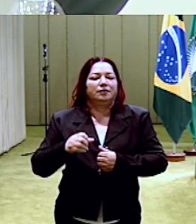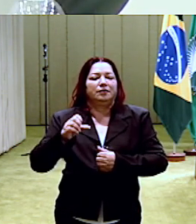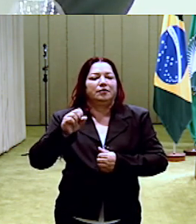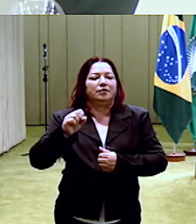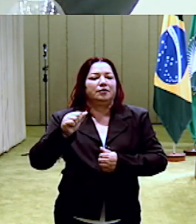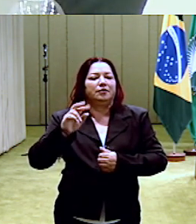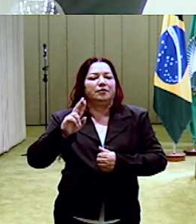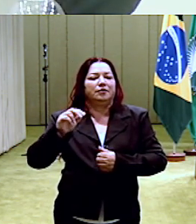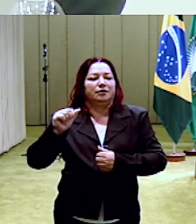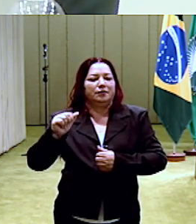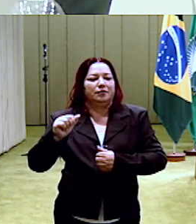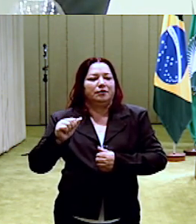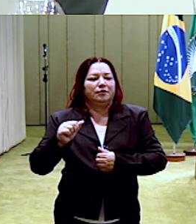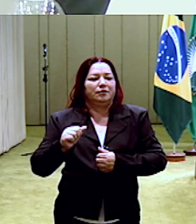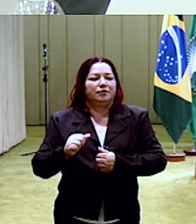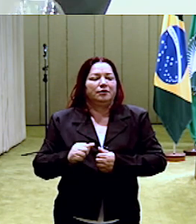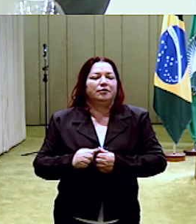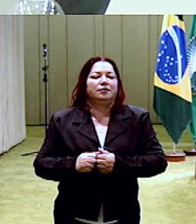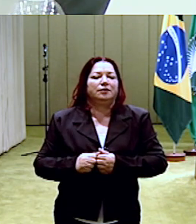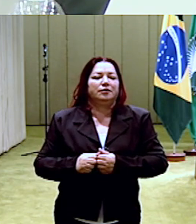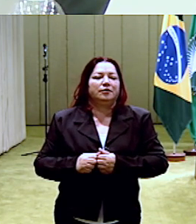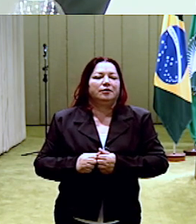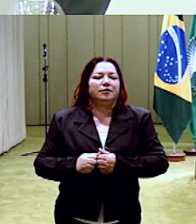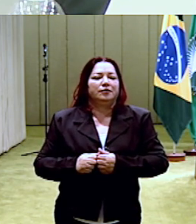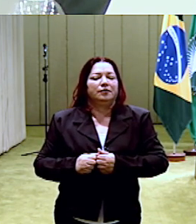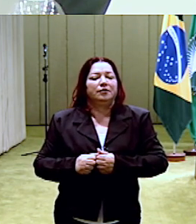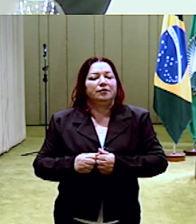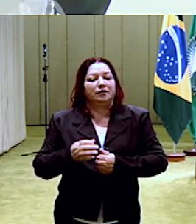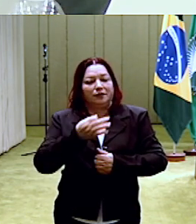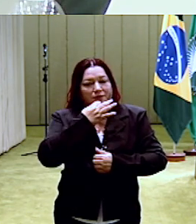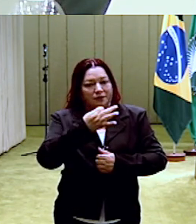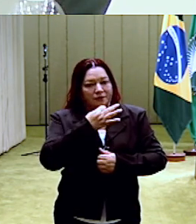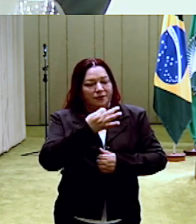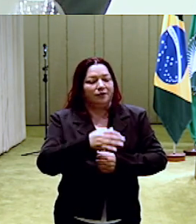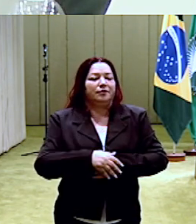Sara Massassi tome a palavra agora. Mas antes eu gostaria só de mencionar, eu esqueci